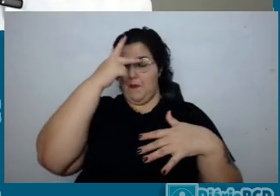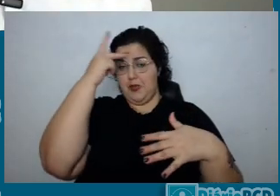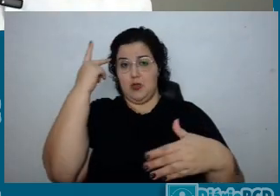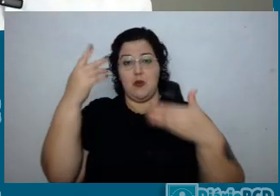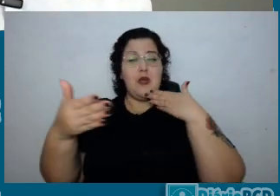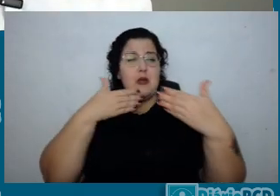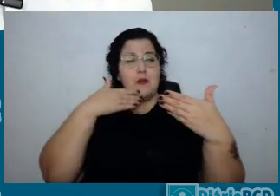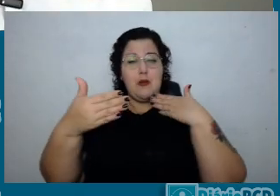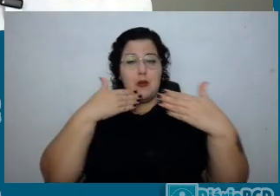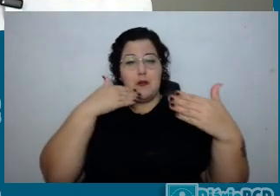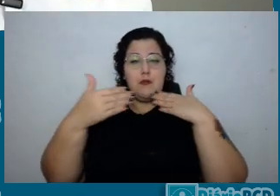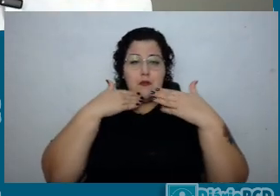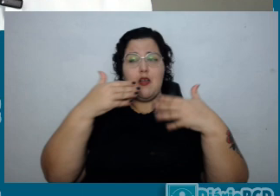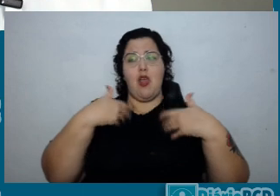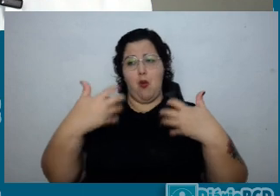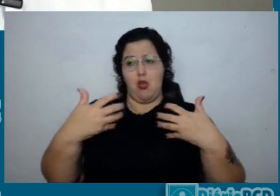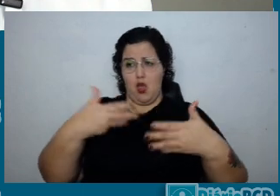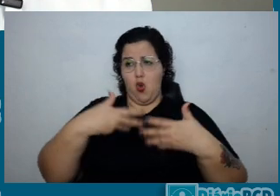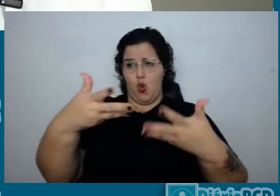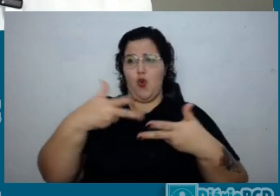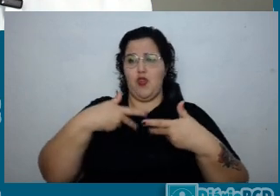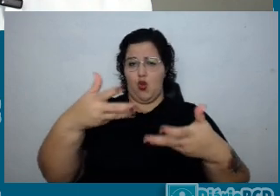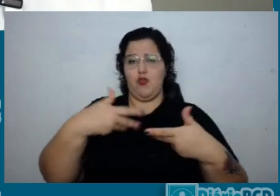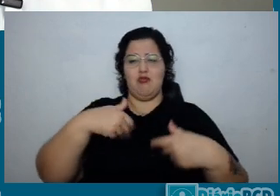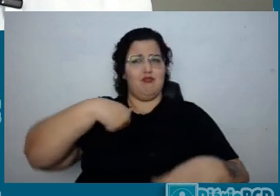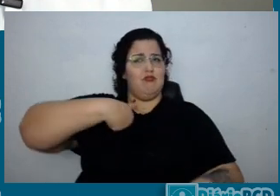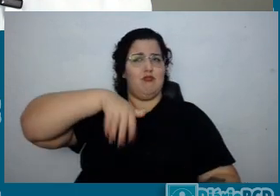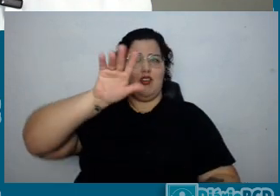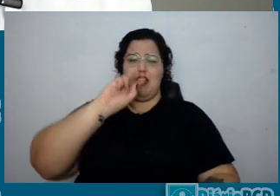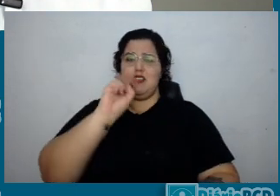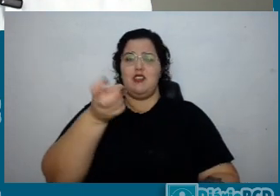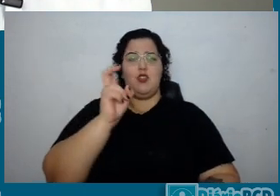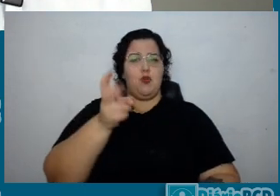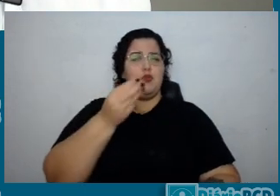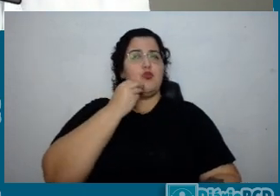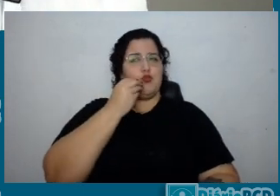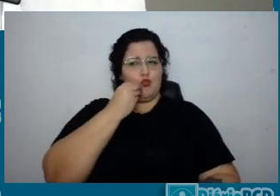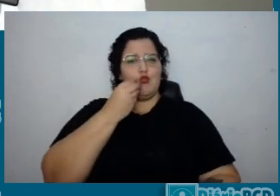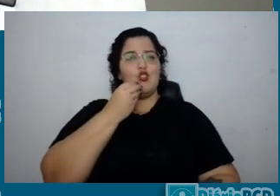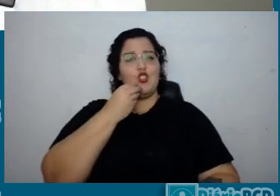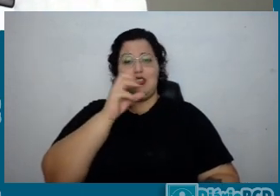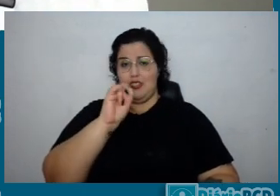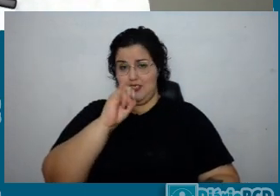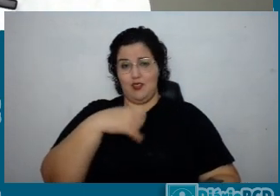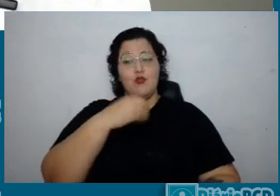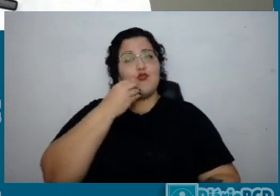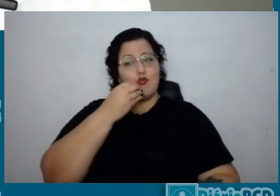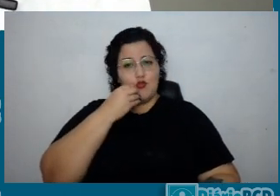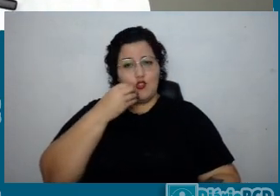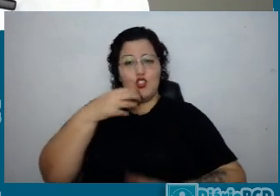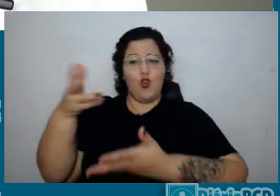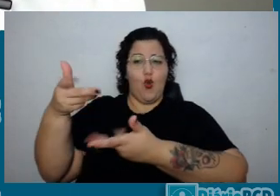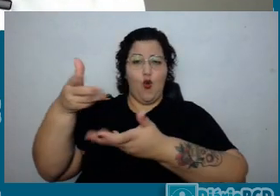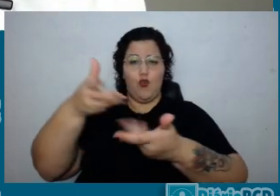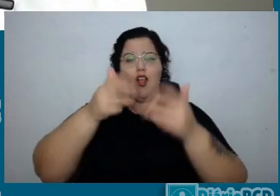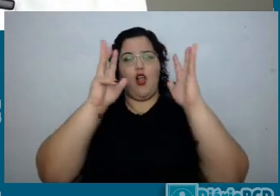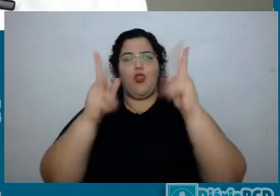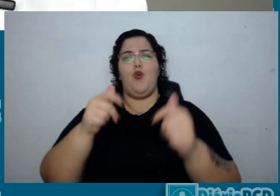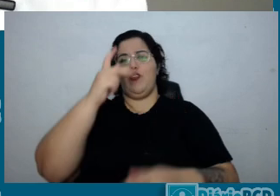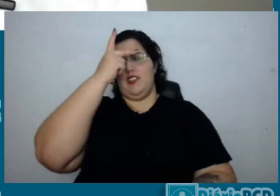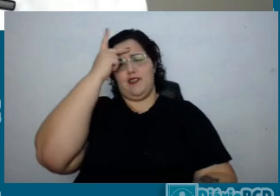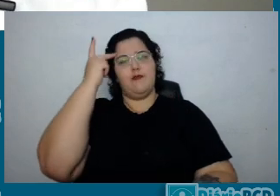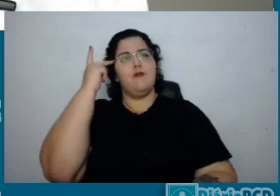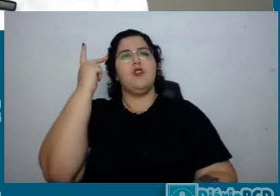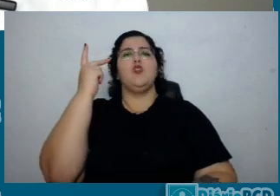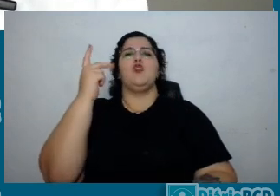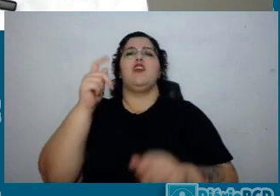que me pedem para fazer o convite a elas, teria dado 5.000, sabe, Abrão? E se eu pudesse, a gente recebia 5.000,